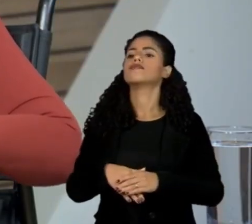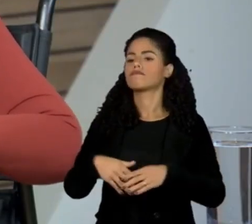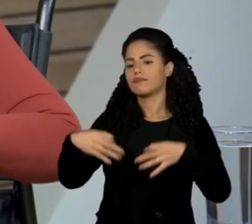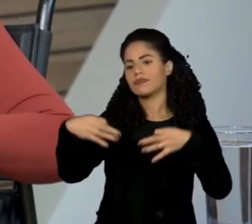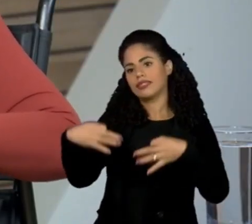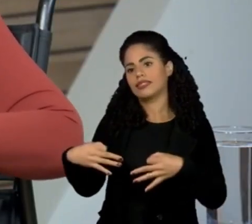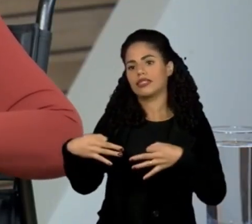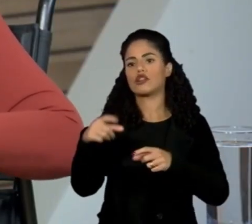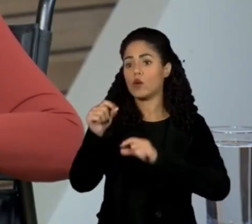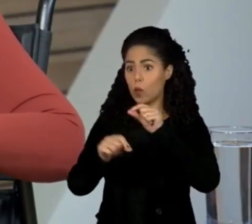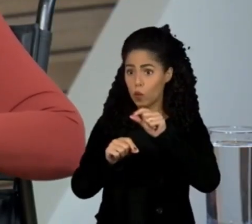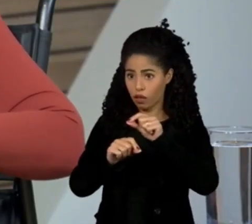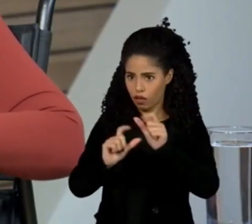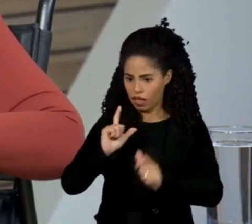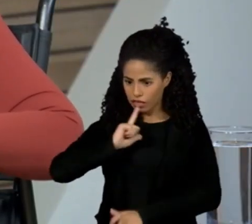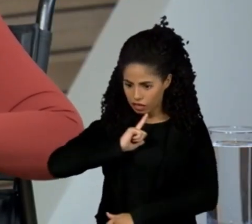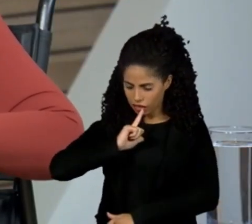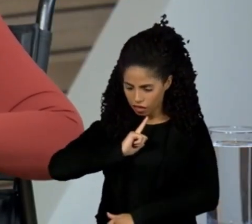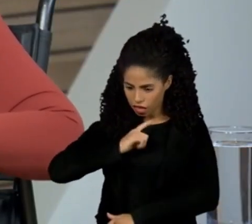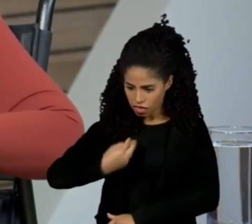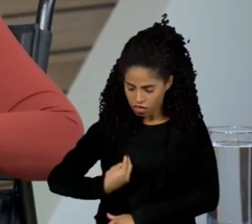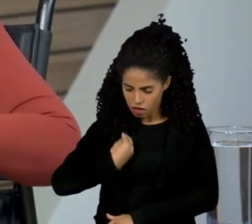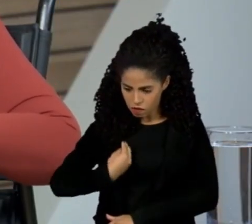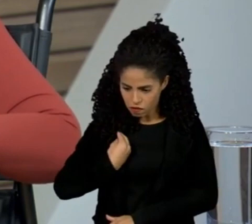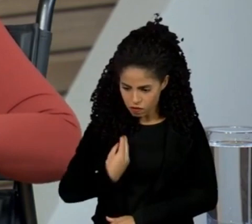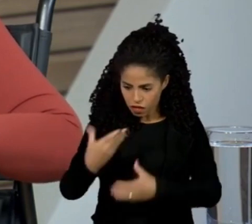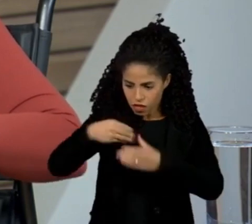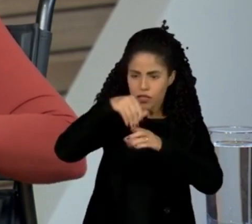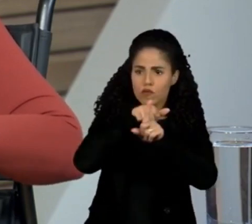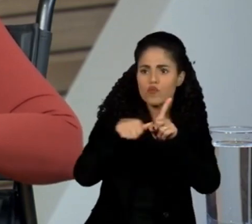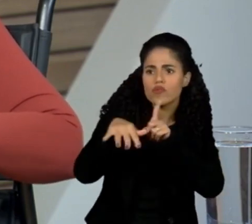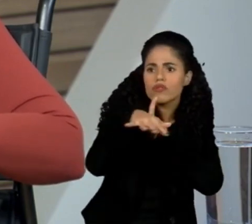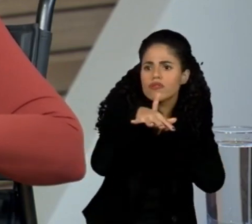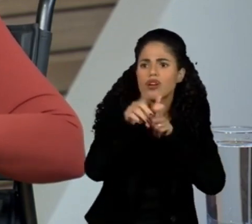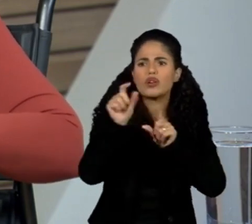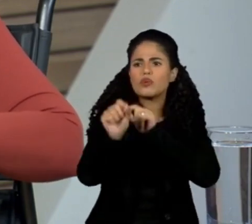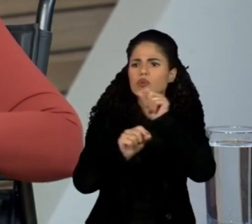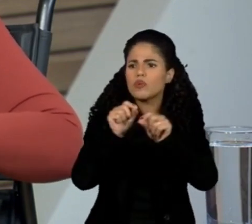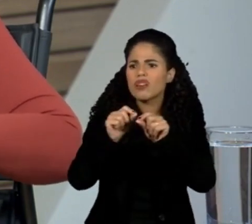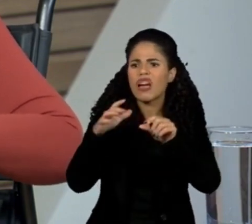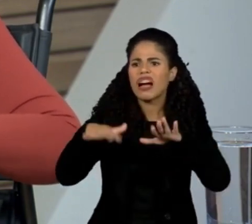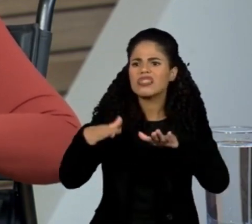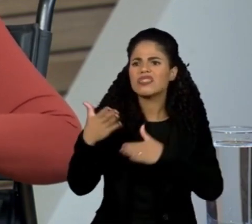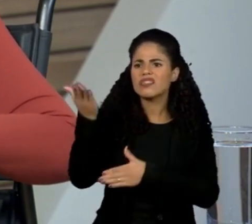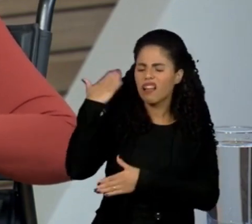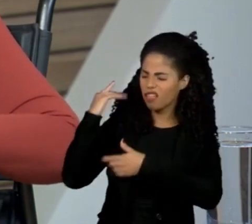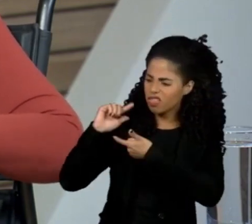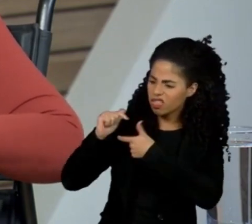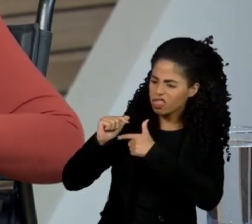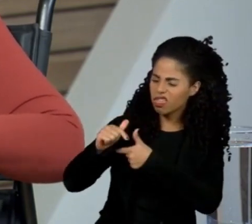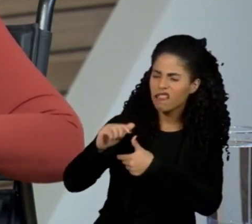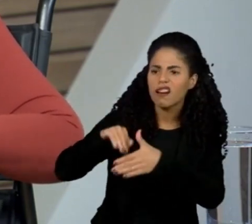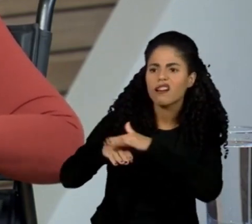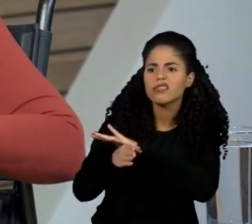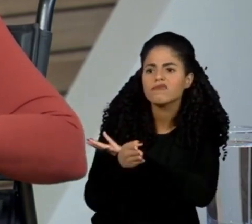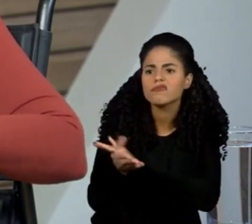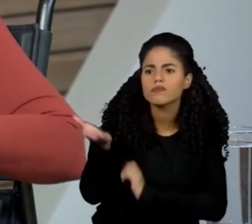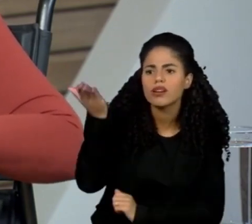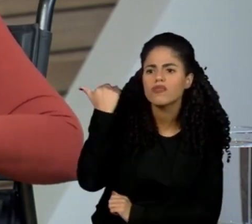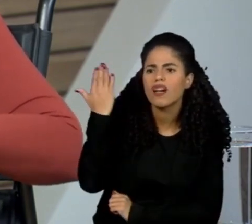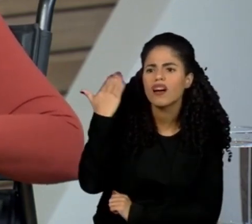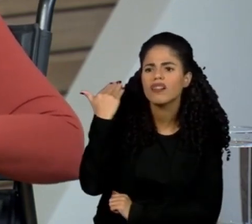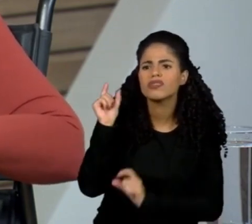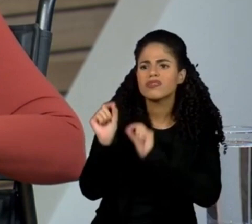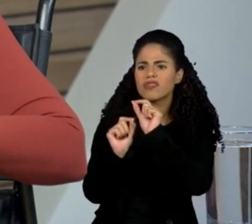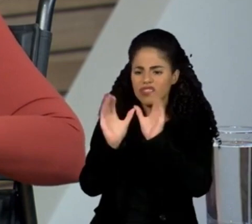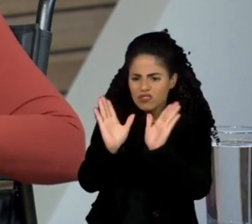você ter um lugar na vida social rompendo com aqueles lugares tradicionalmente que nos eram reservados